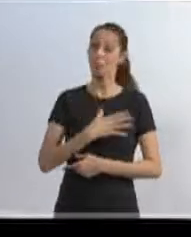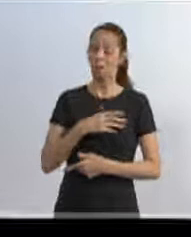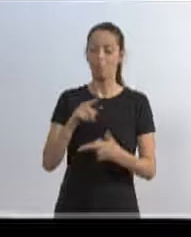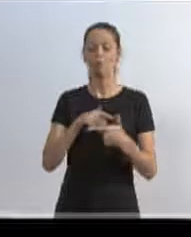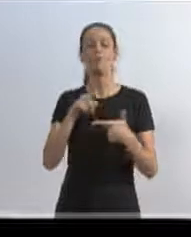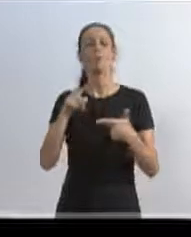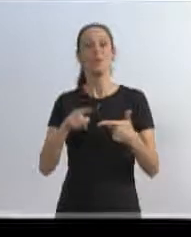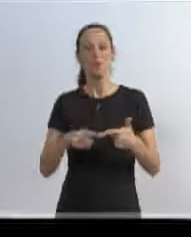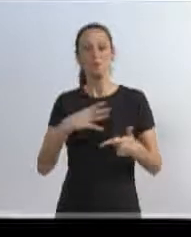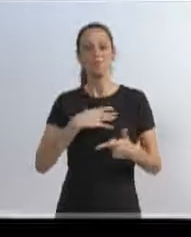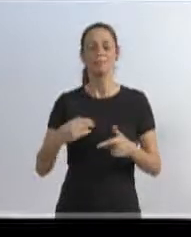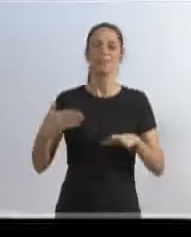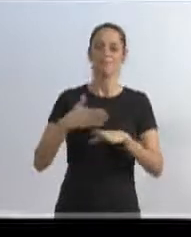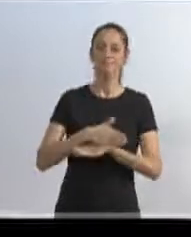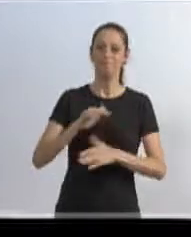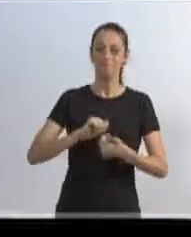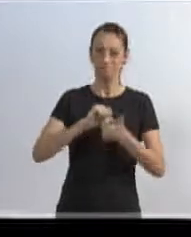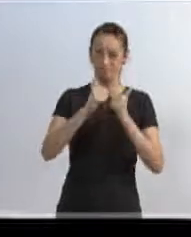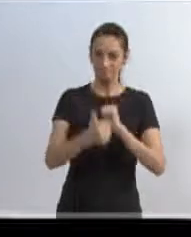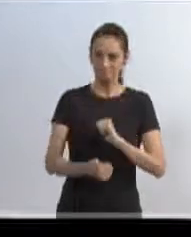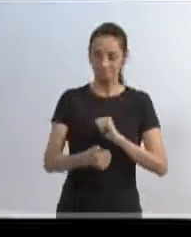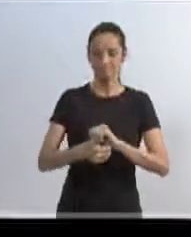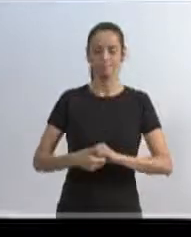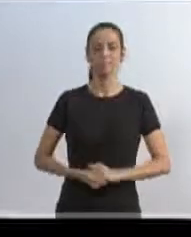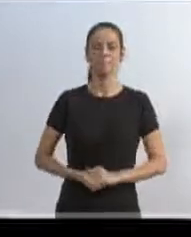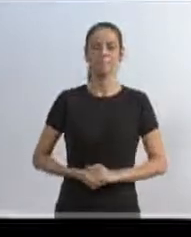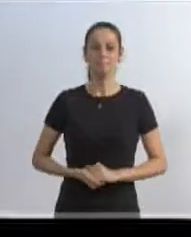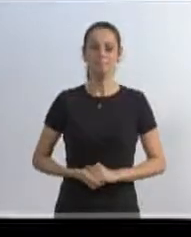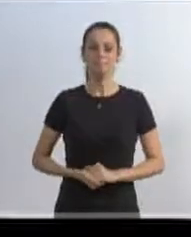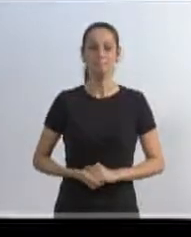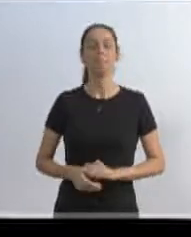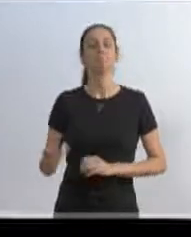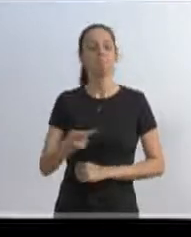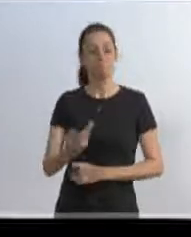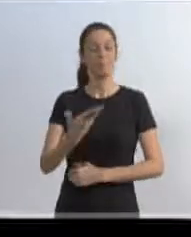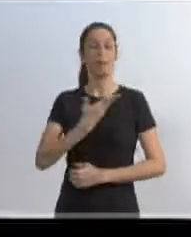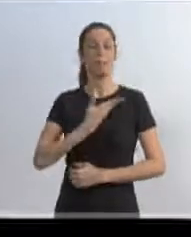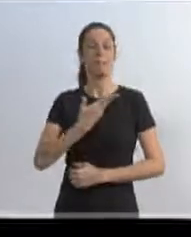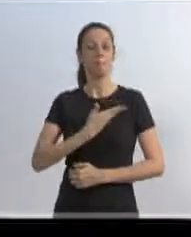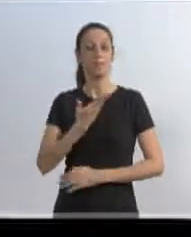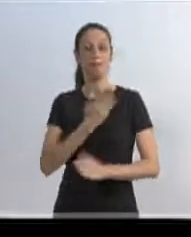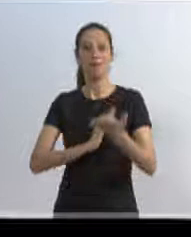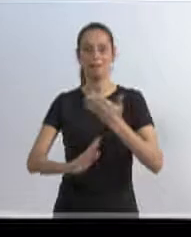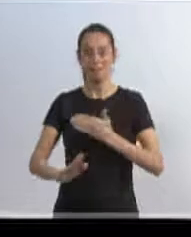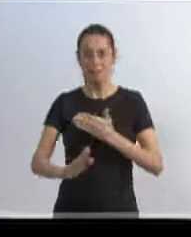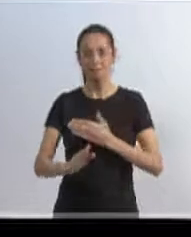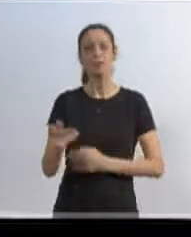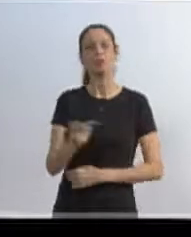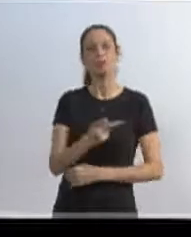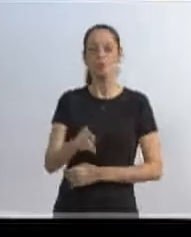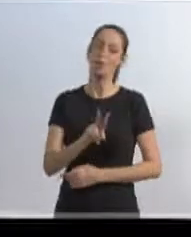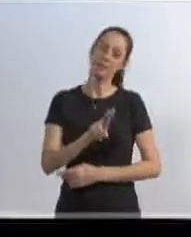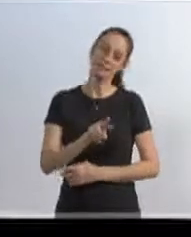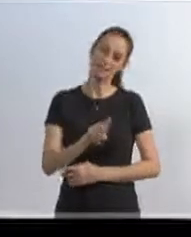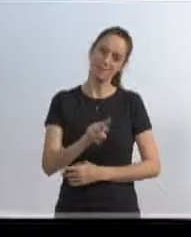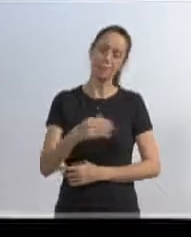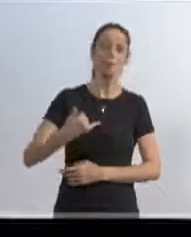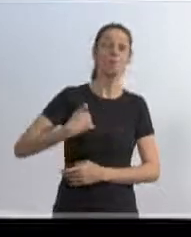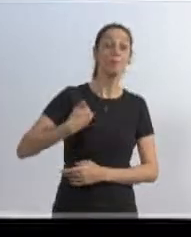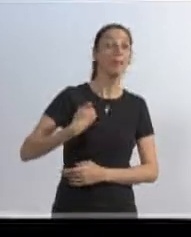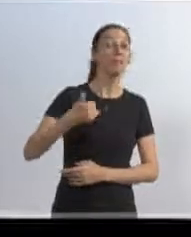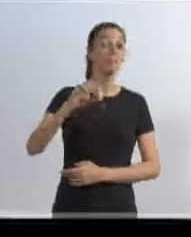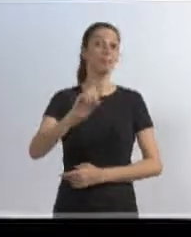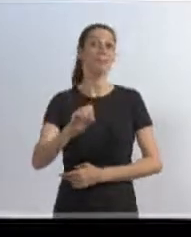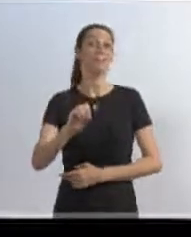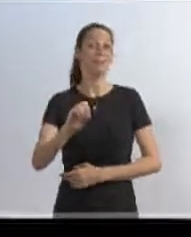filhos para o esporte. Meus grandes amigos do Karatê, os irmãos Cauã, com 10 anos de